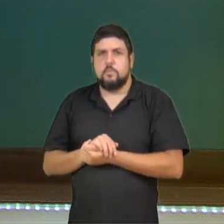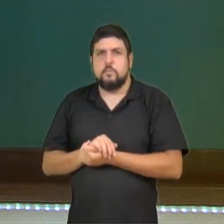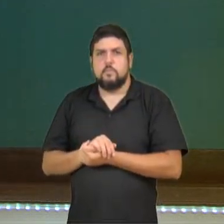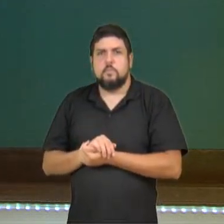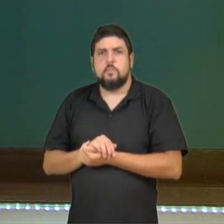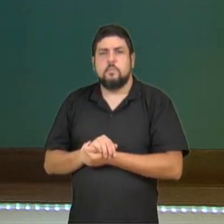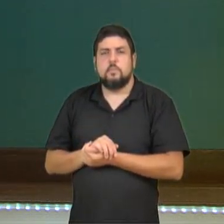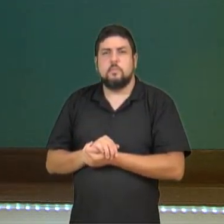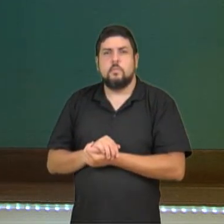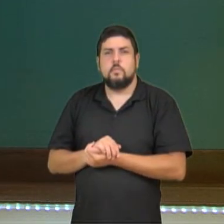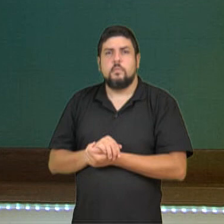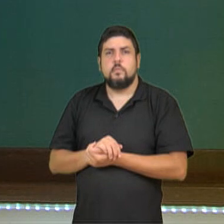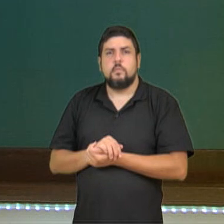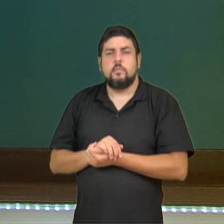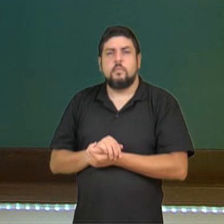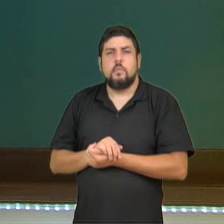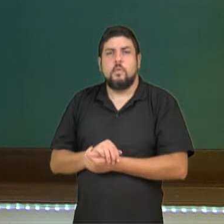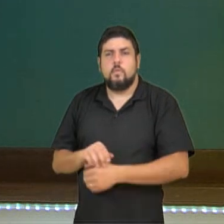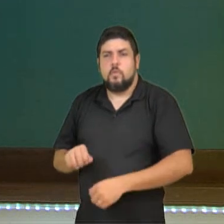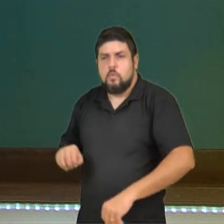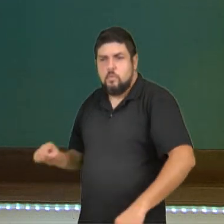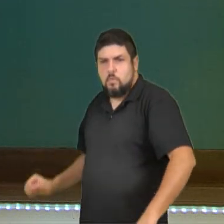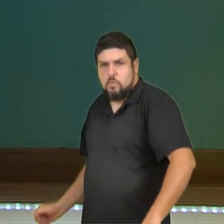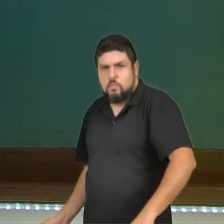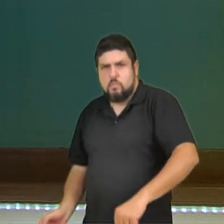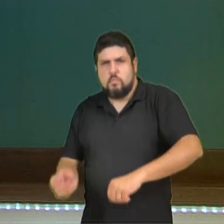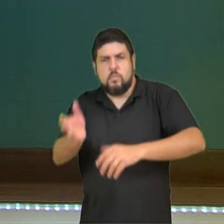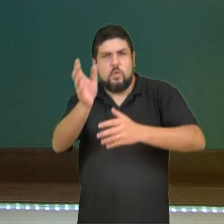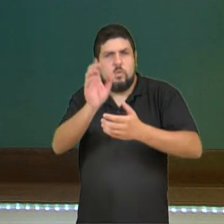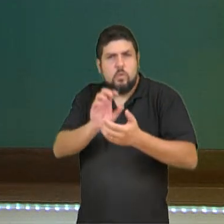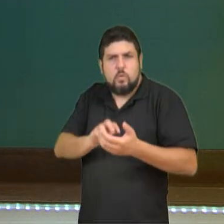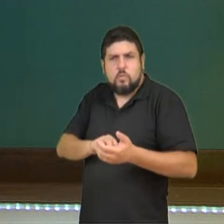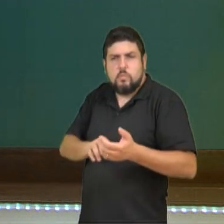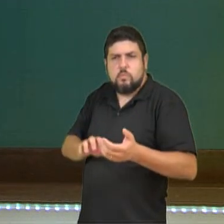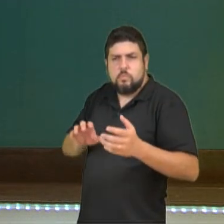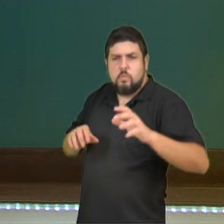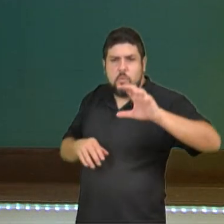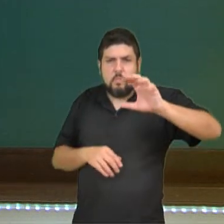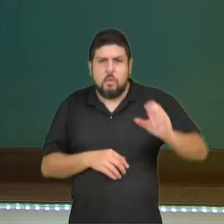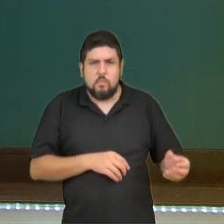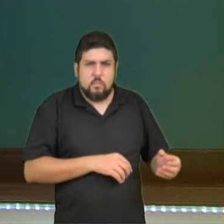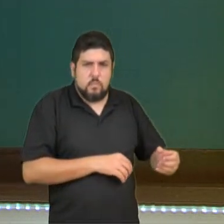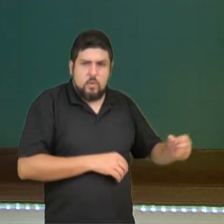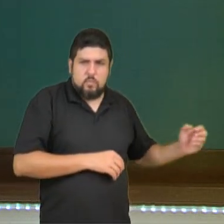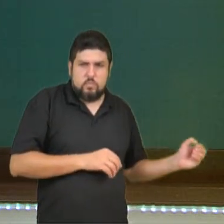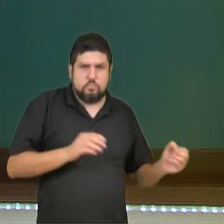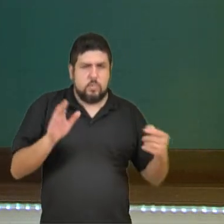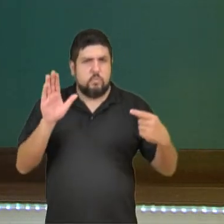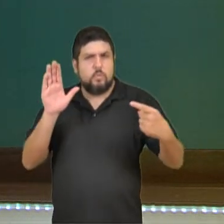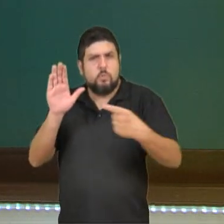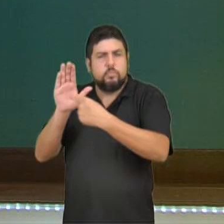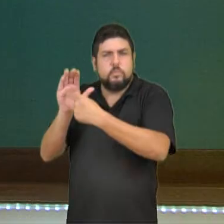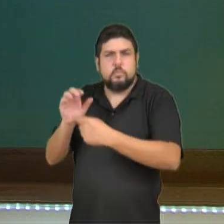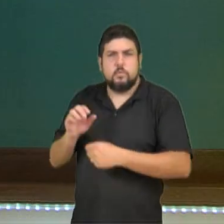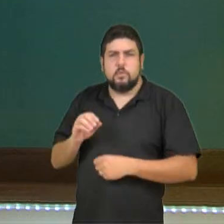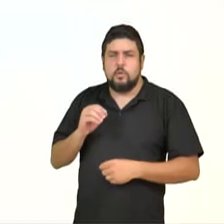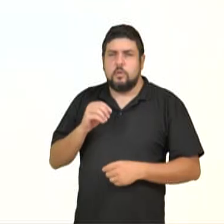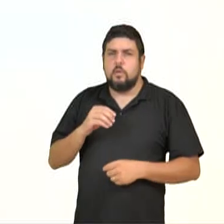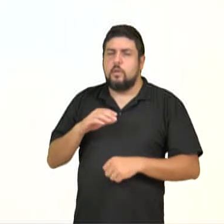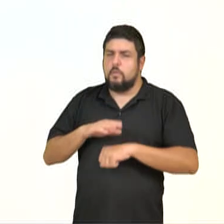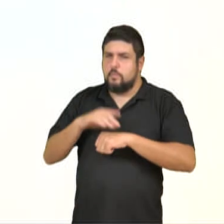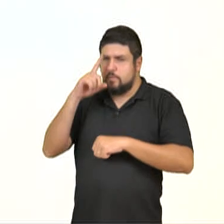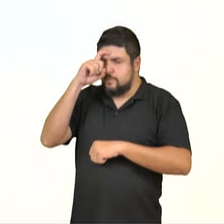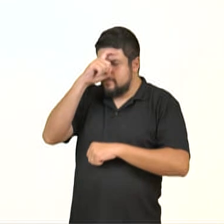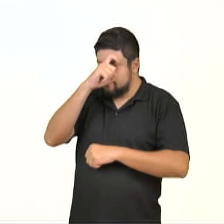pegar com uma mão, trocar de mão e fazer o arremesso para a sua lateral onde está o alvo. Quero ver se vocês conseguem, está um pouco mais difícil.